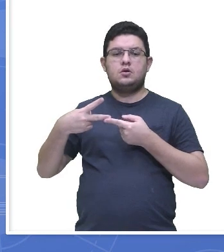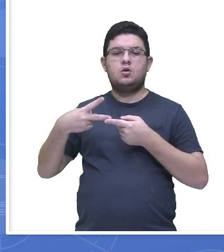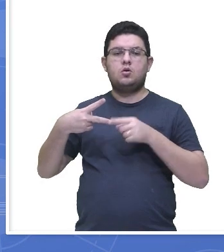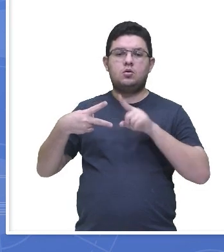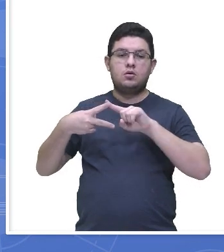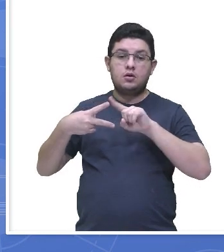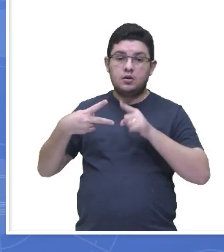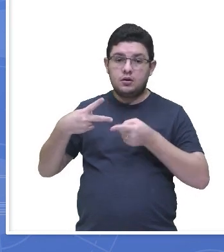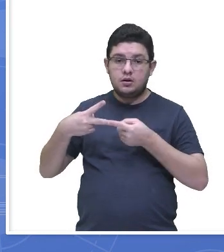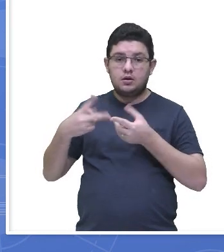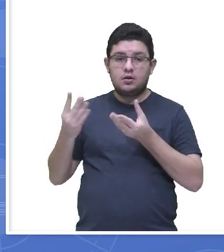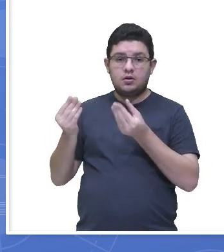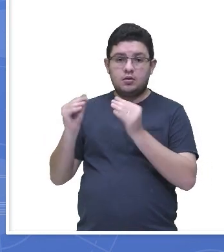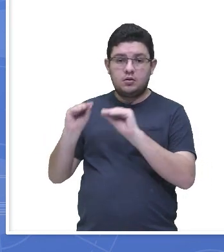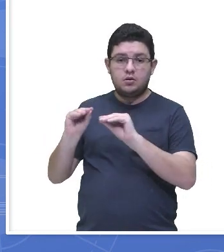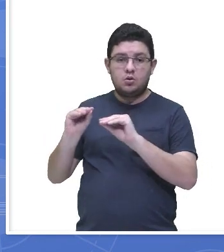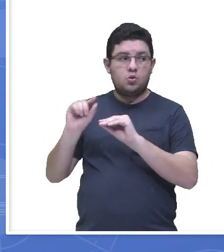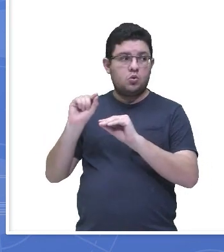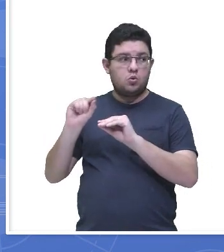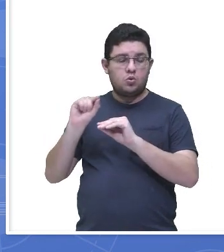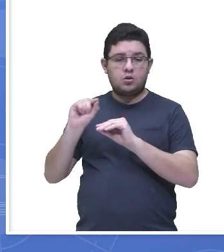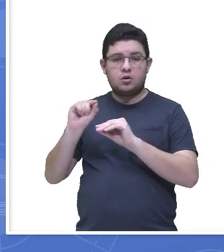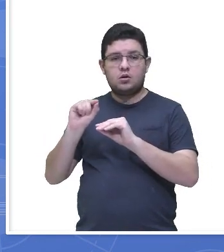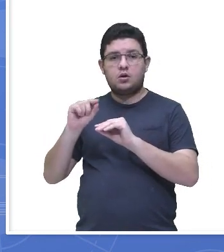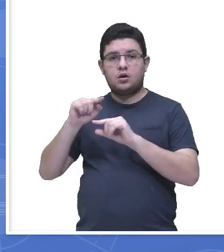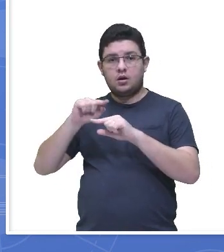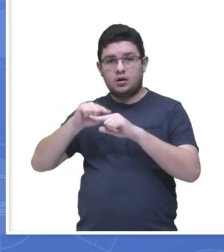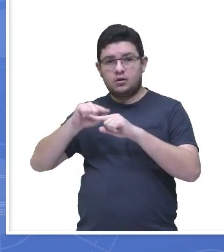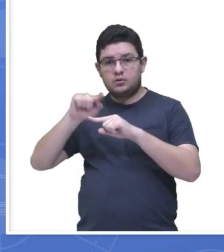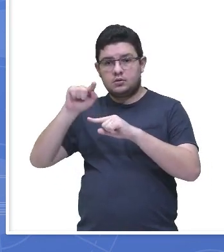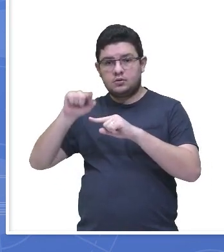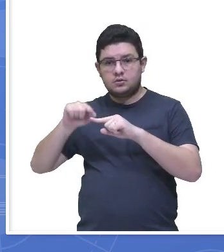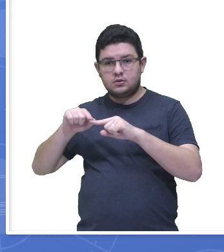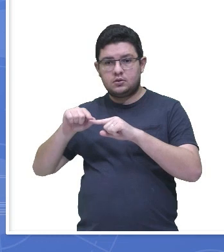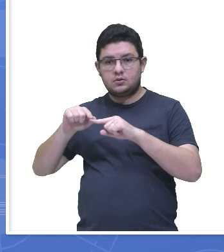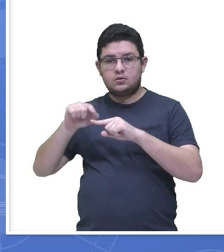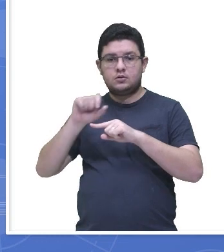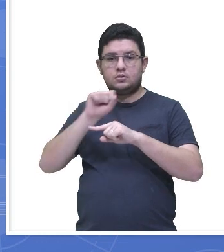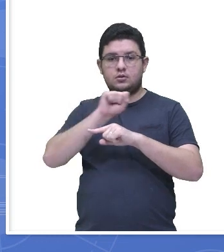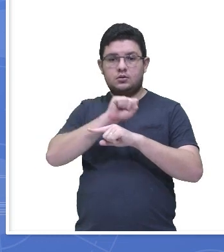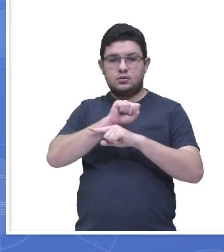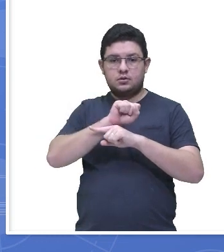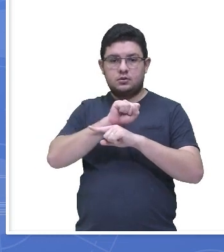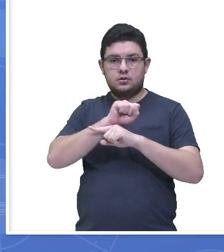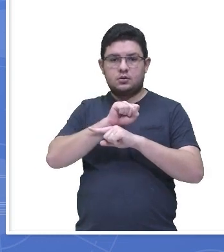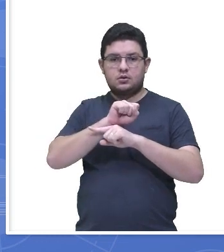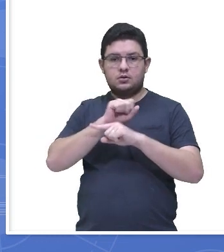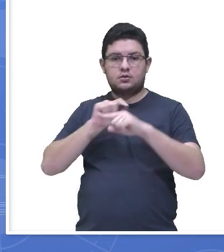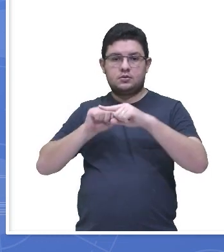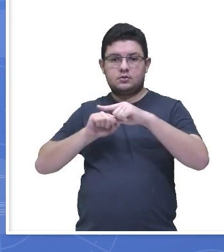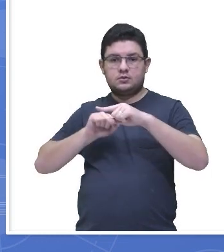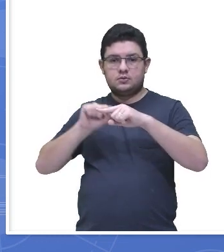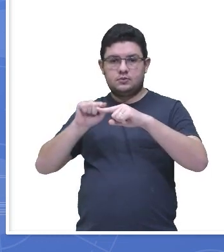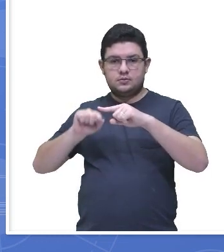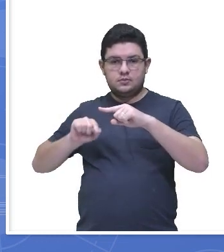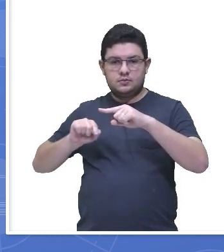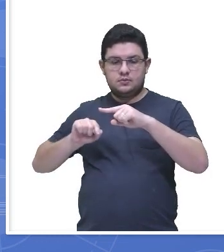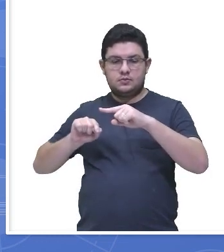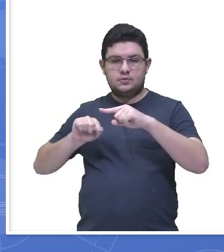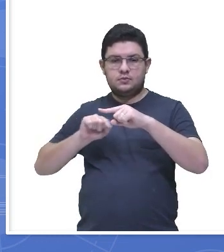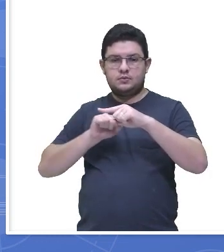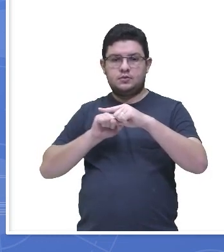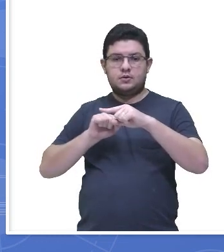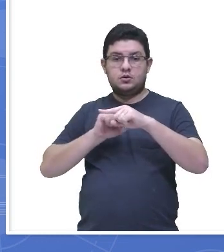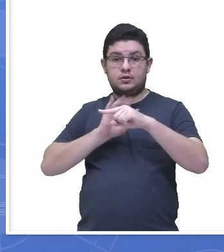ΔT. E a gente já viu que ΔS sobre ΔT é a nossa velocidade, tá certo? Então o gráfico